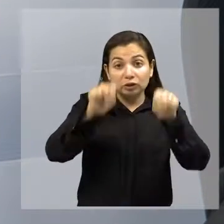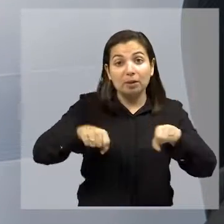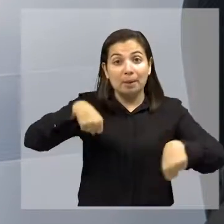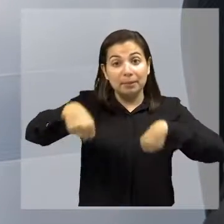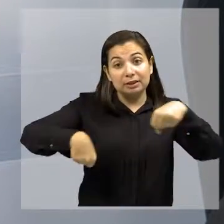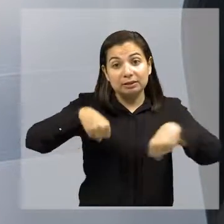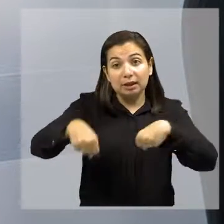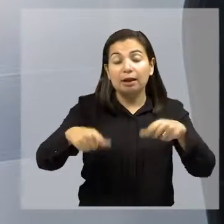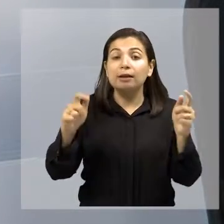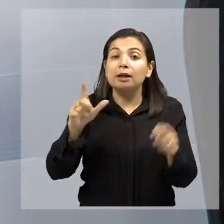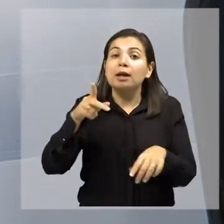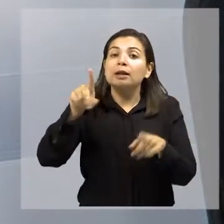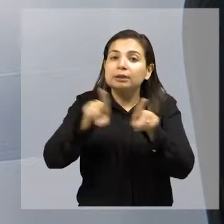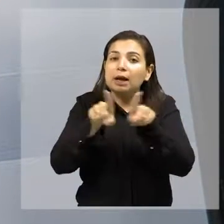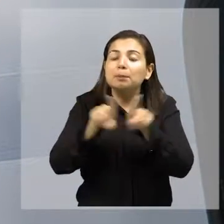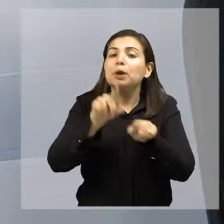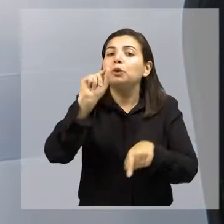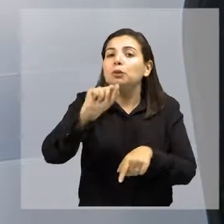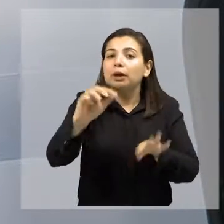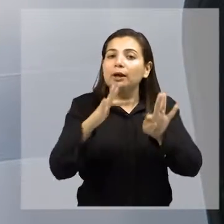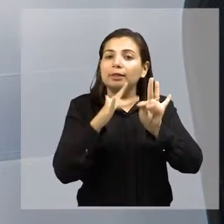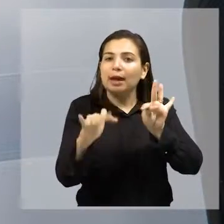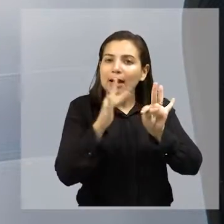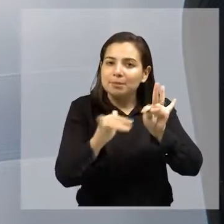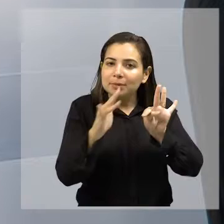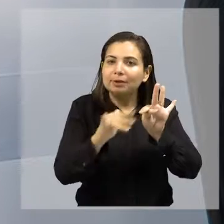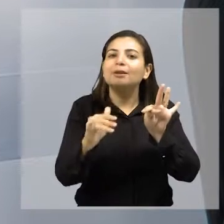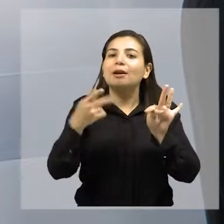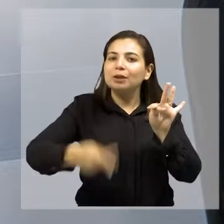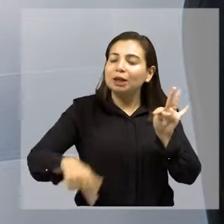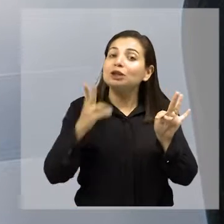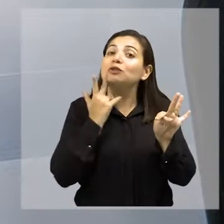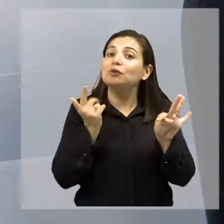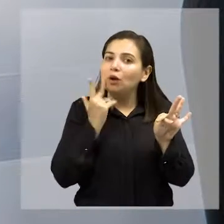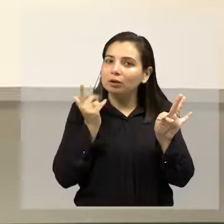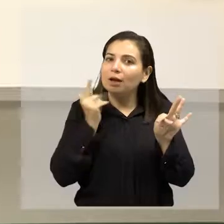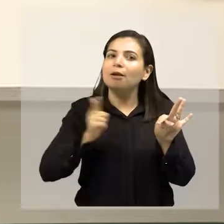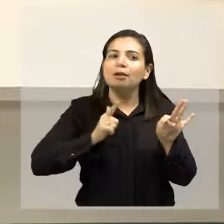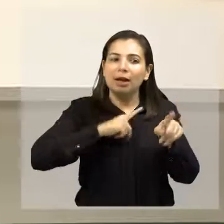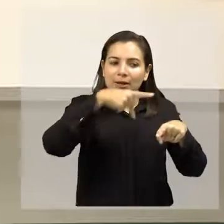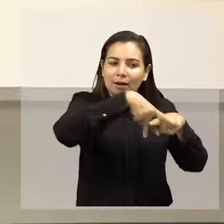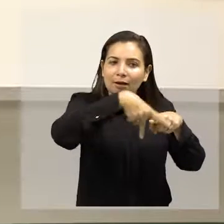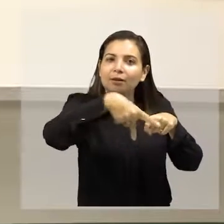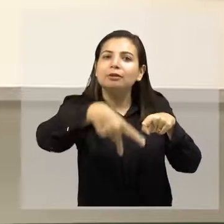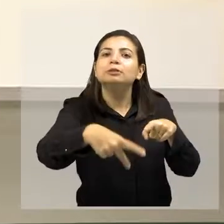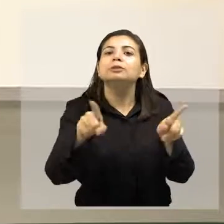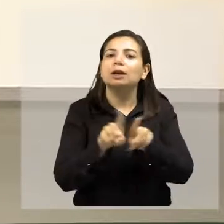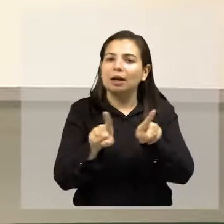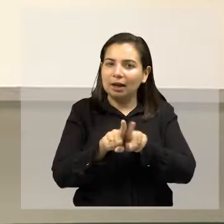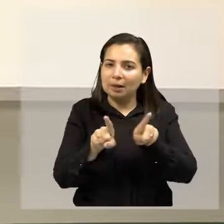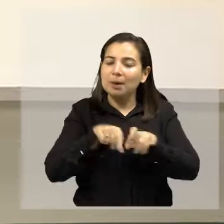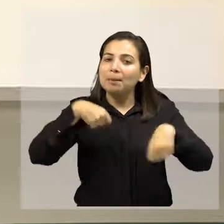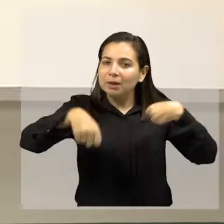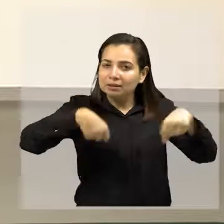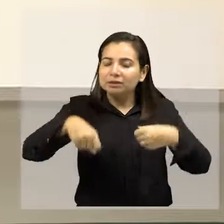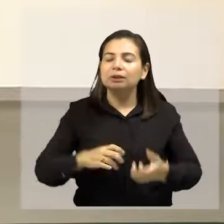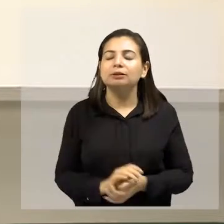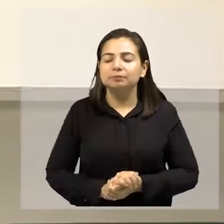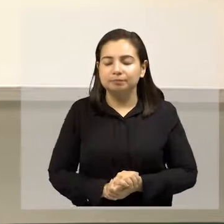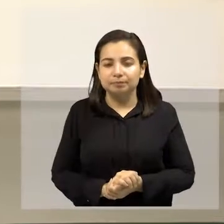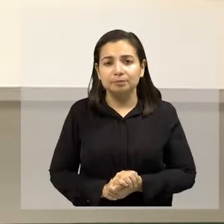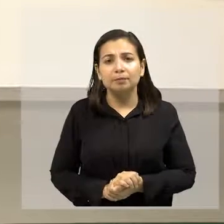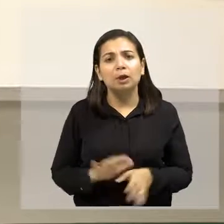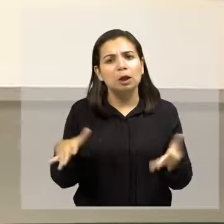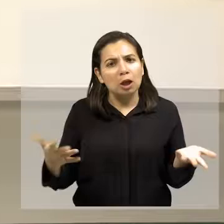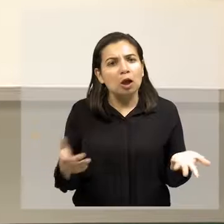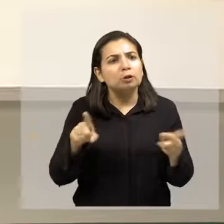bicicleta integrada que existe nos terminais de Fortaleza. E o aumento do uso de bicicletas, só um parêntese, não significa o aumento